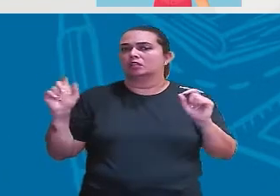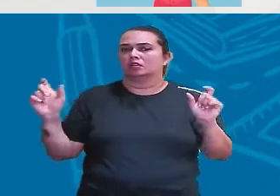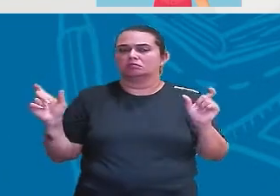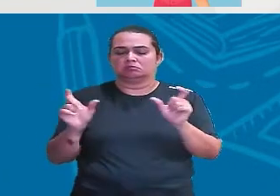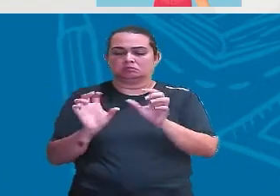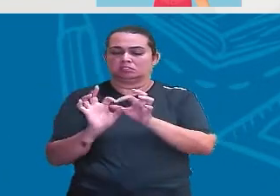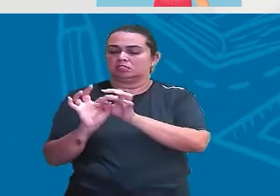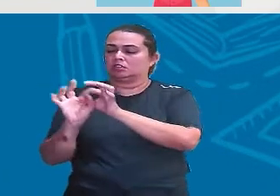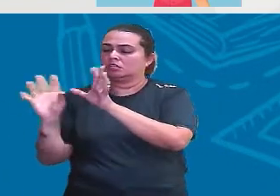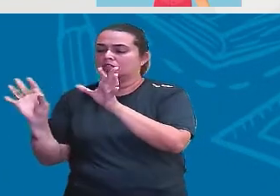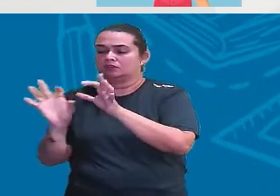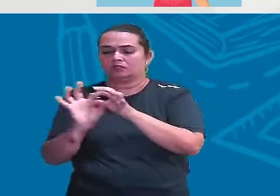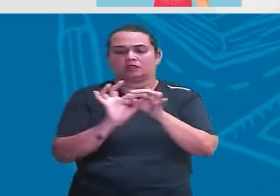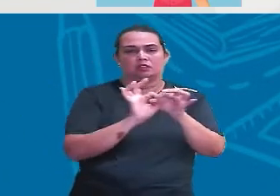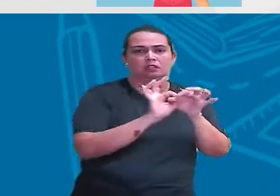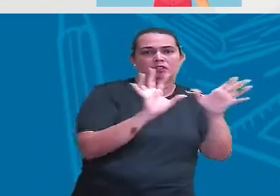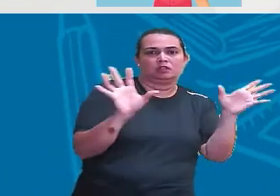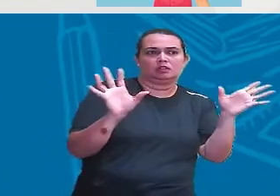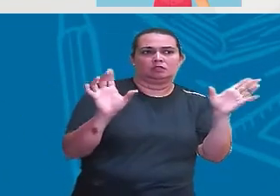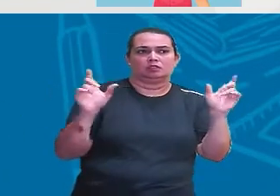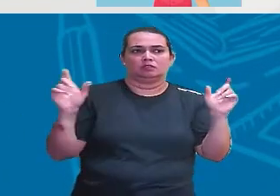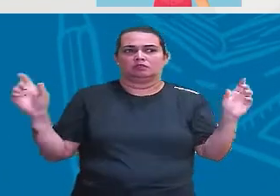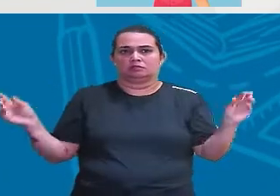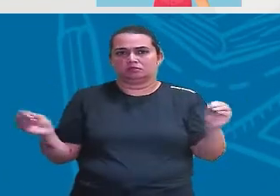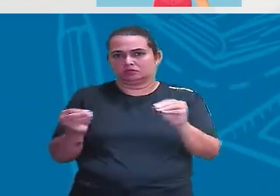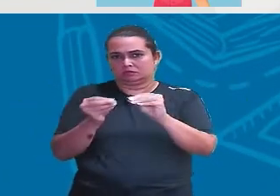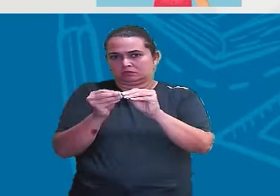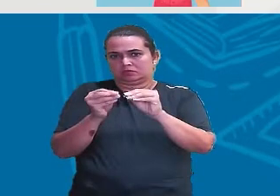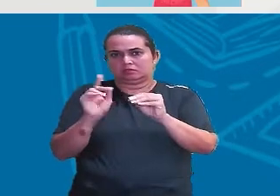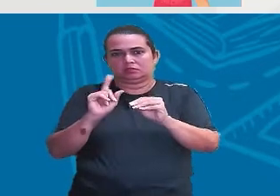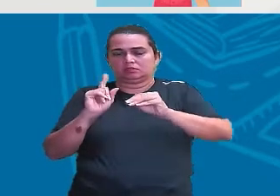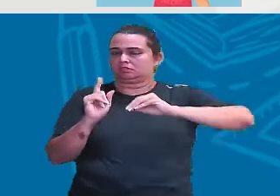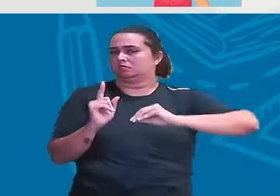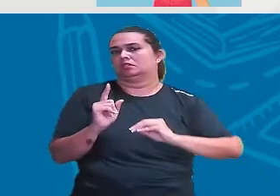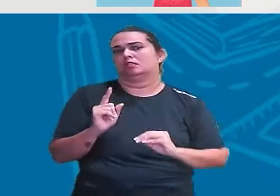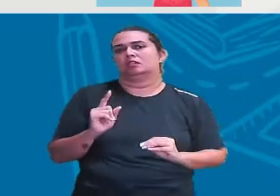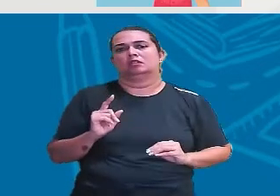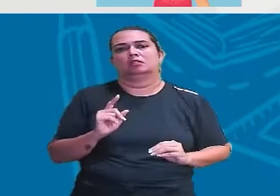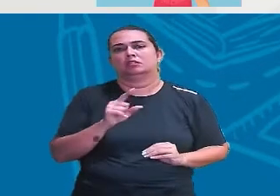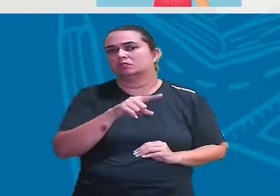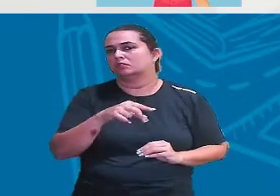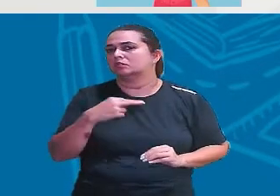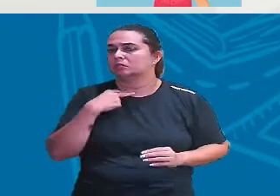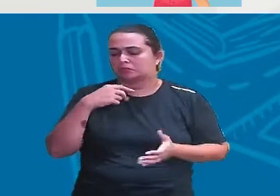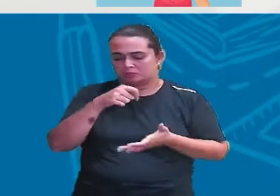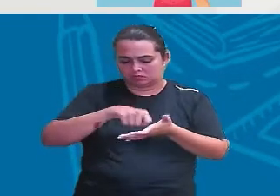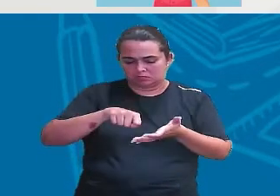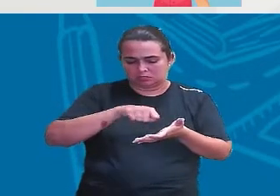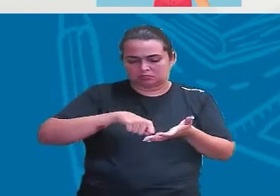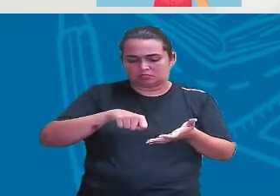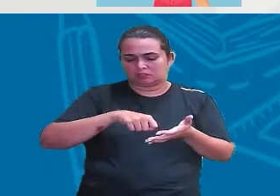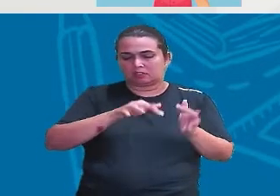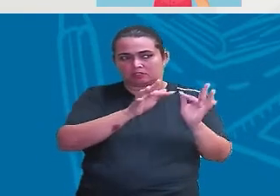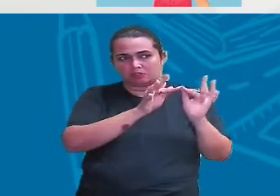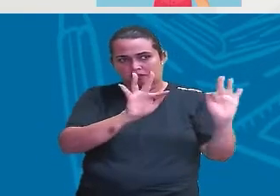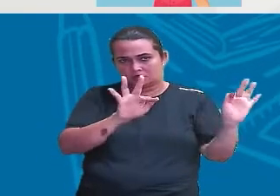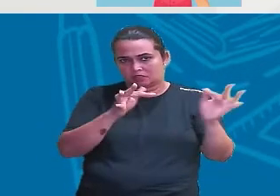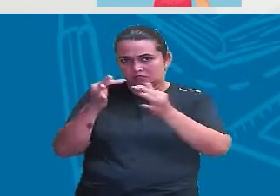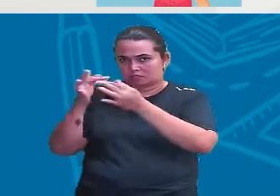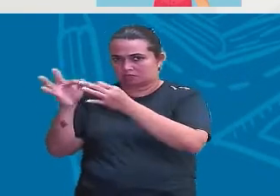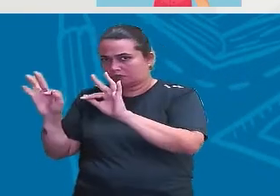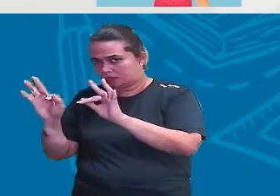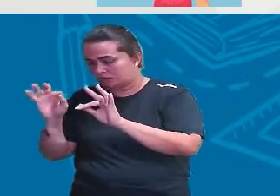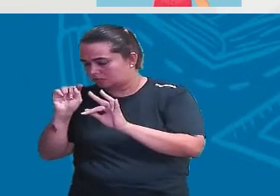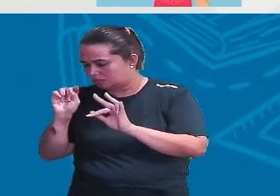sem essas pontuações. Então, você não pode dar continuação a uma frase seguinte se não tiver essa